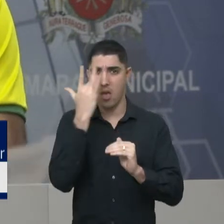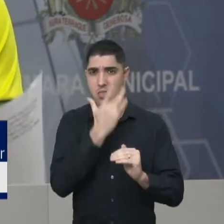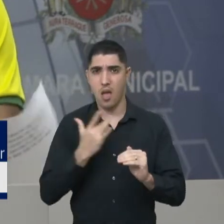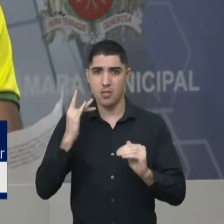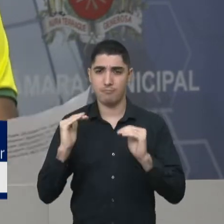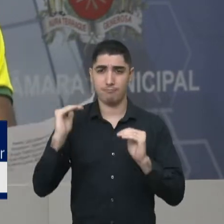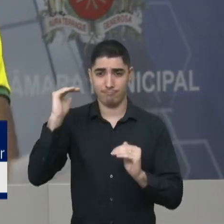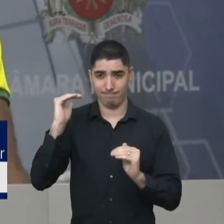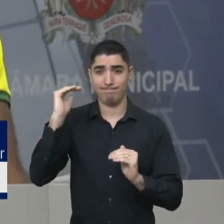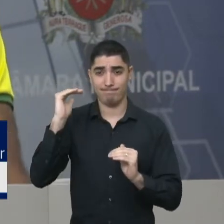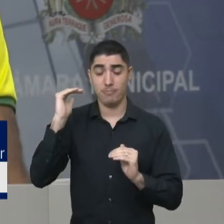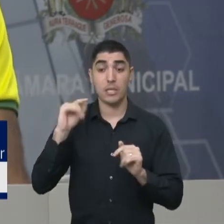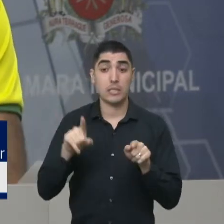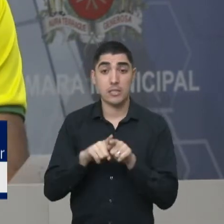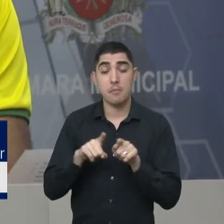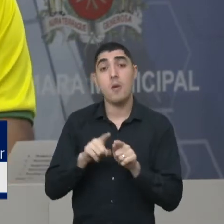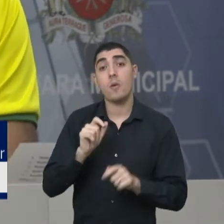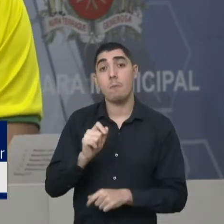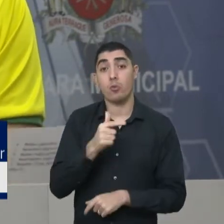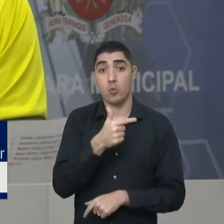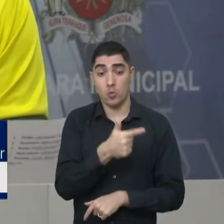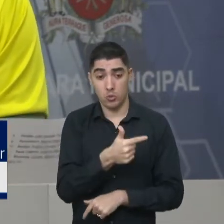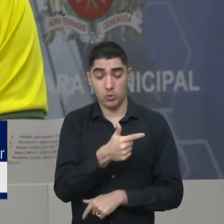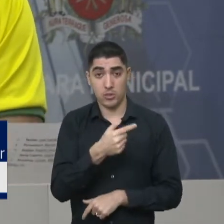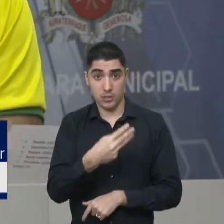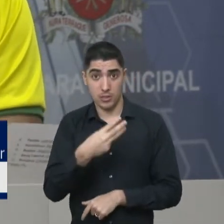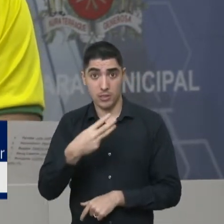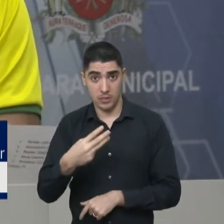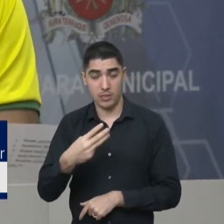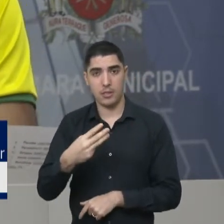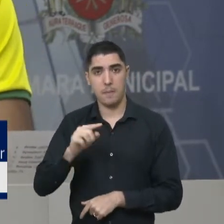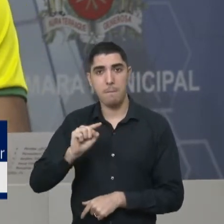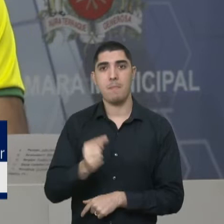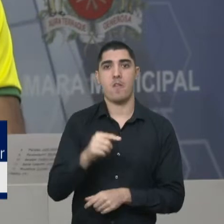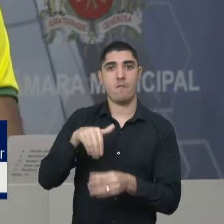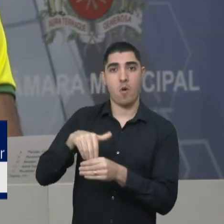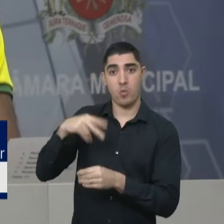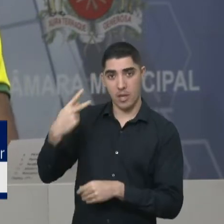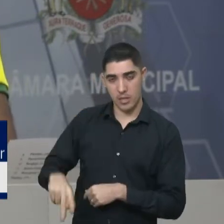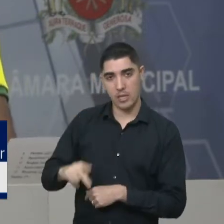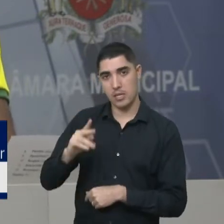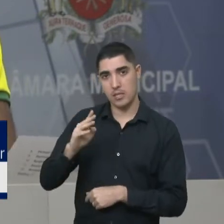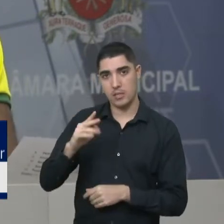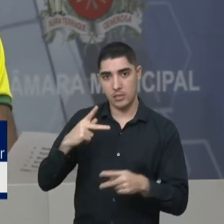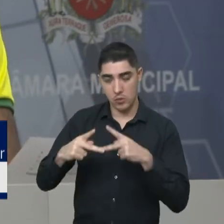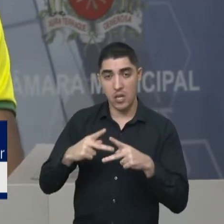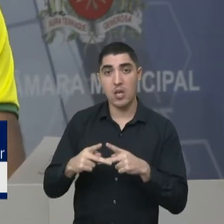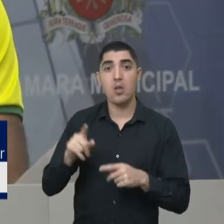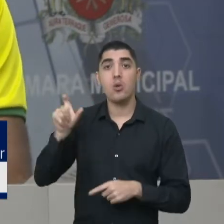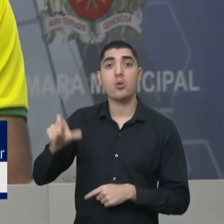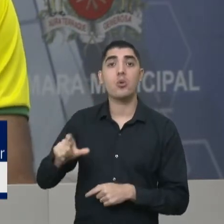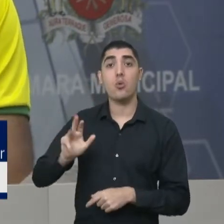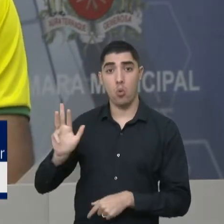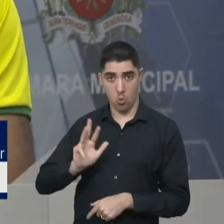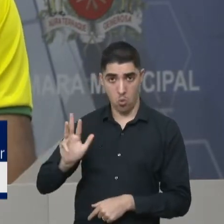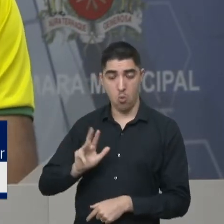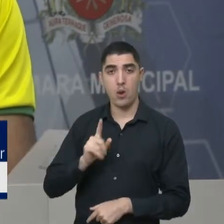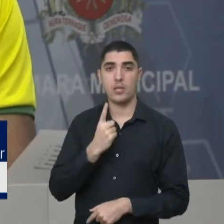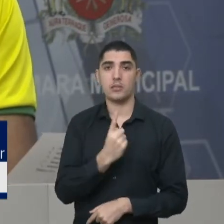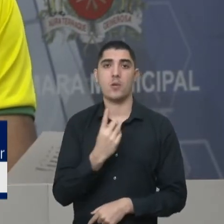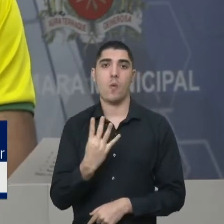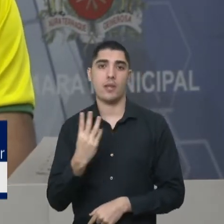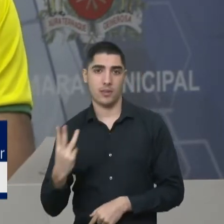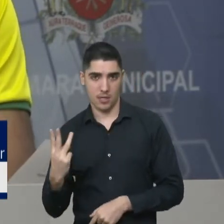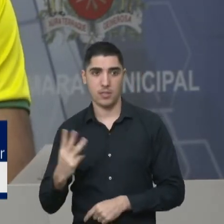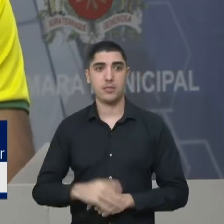diferença, Bolsonaro fez 233 mil votos em São José e o Lula 143. O Tarcísio